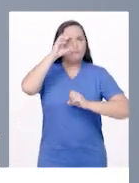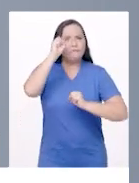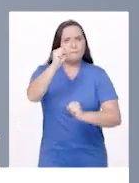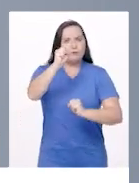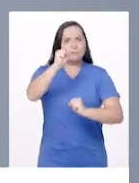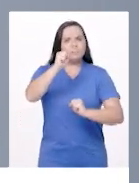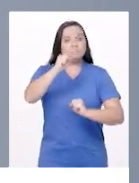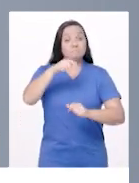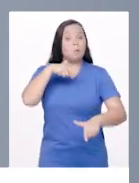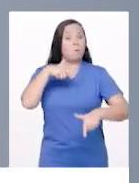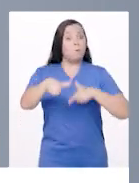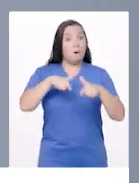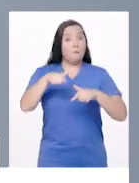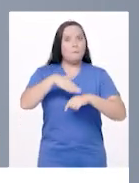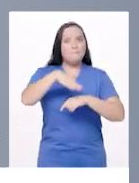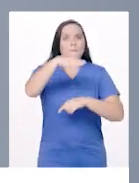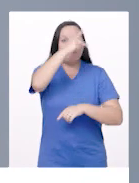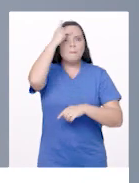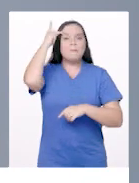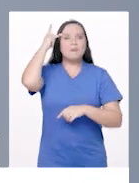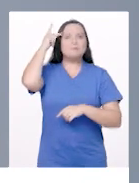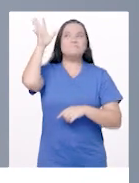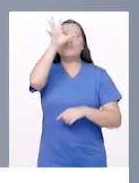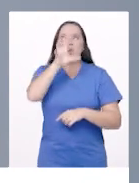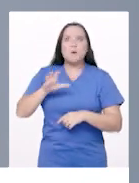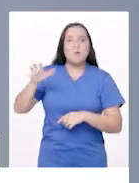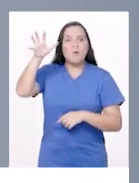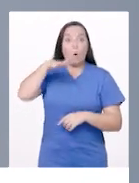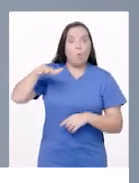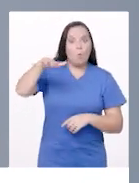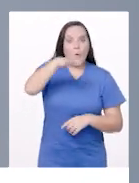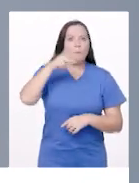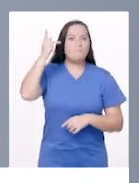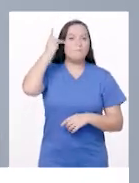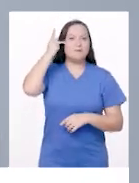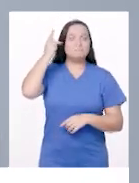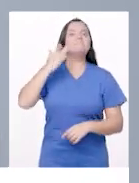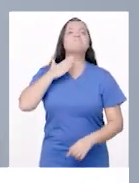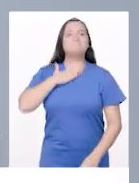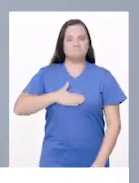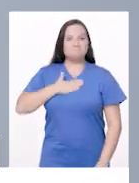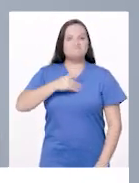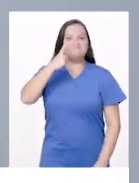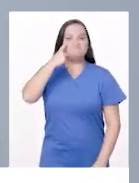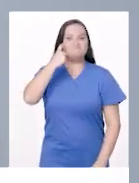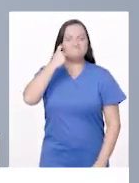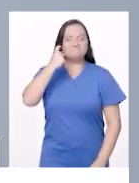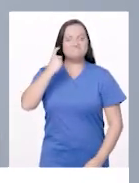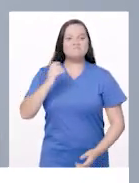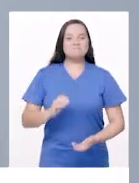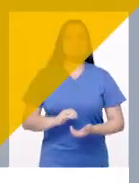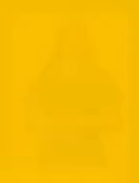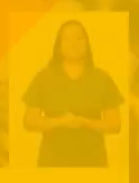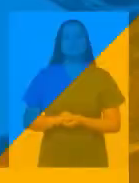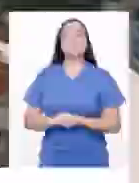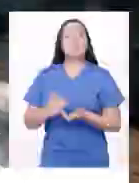mais força e condições para trabalhar por mais pessoas em todo o estado de São Paulo. Muito prazer. Eu sou o João